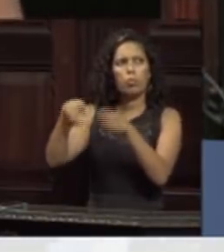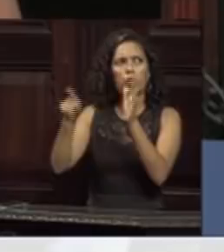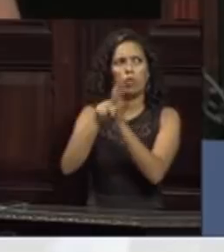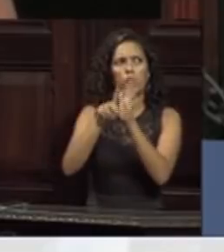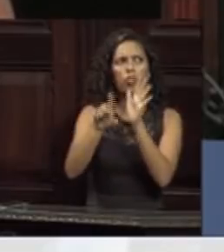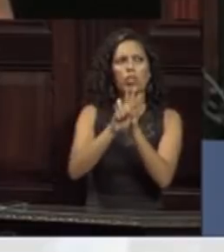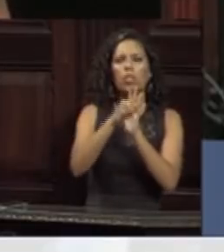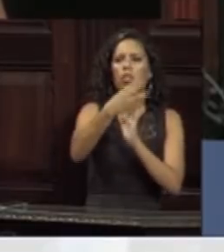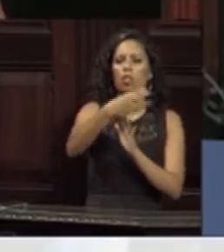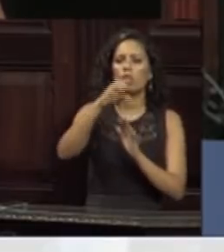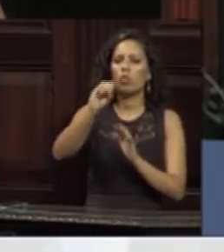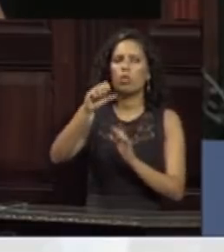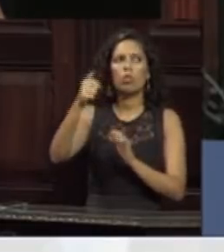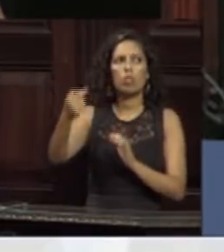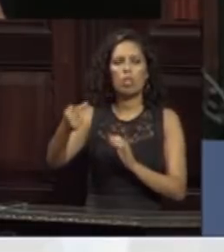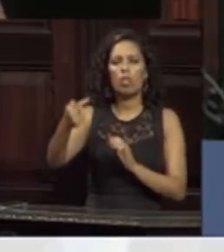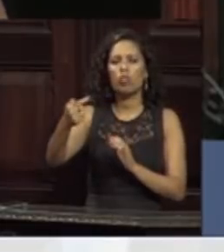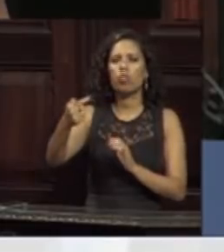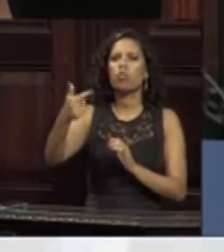André Correia.